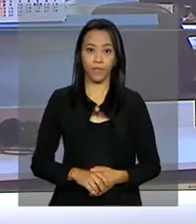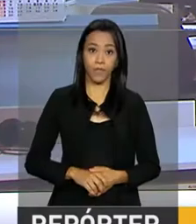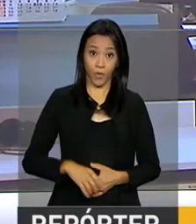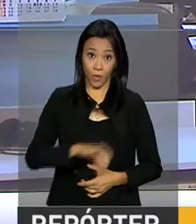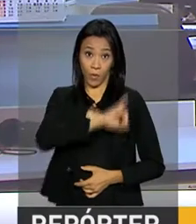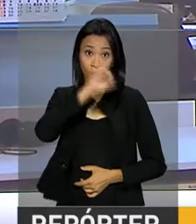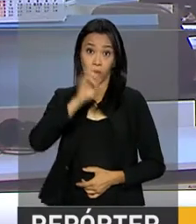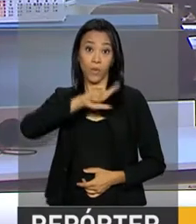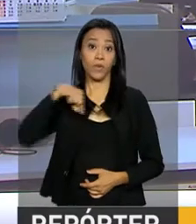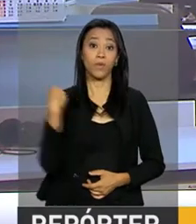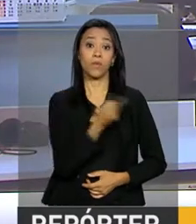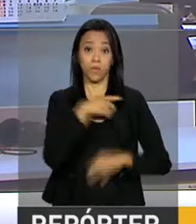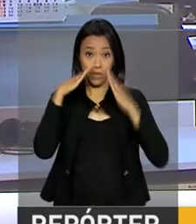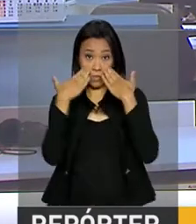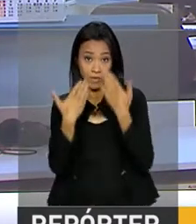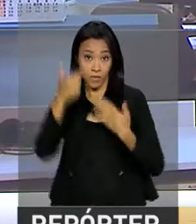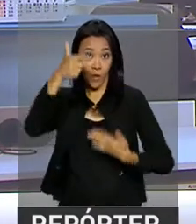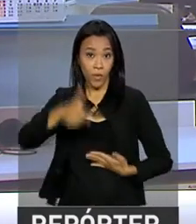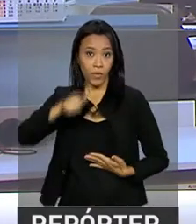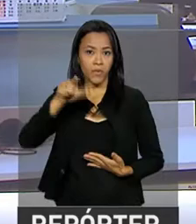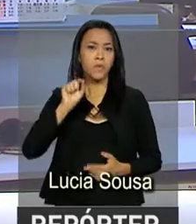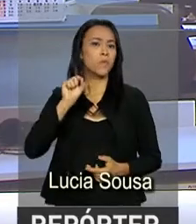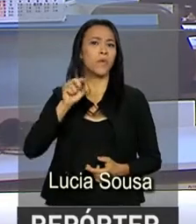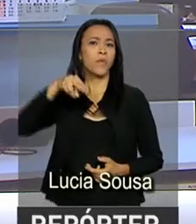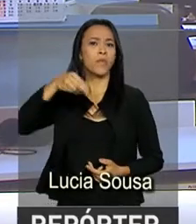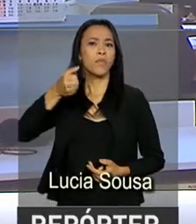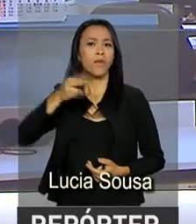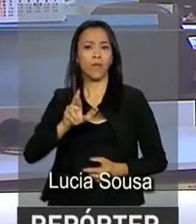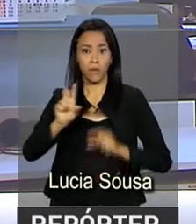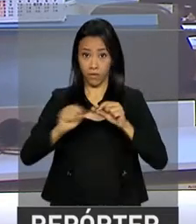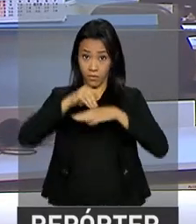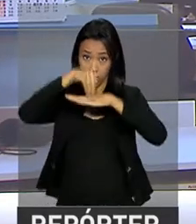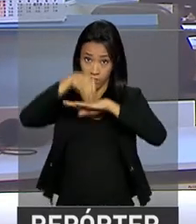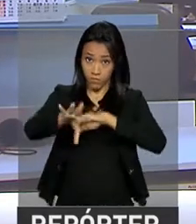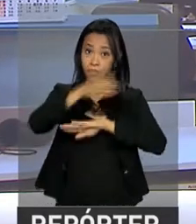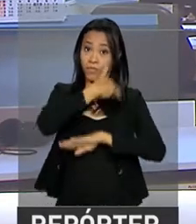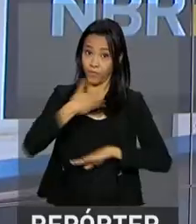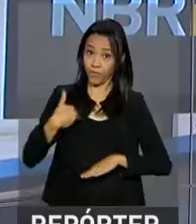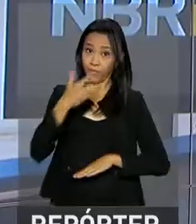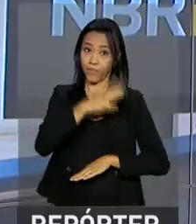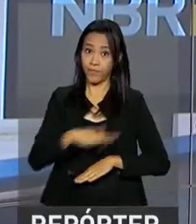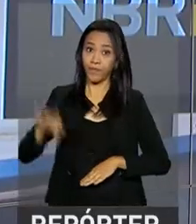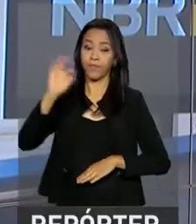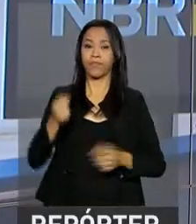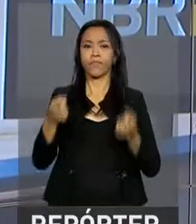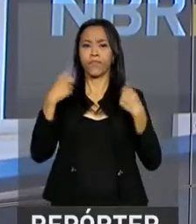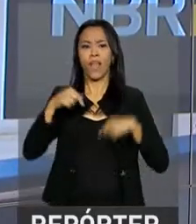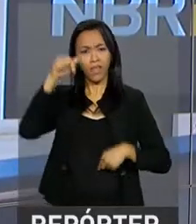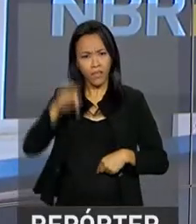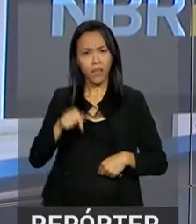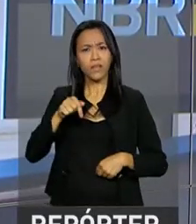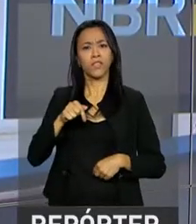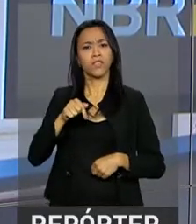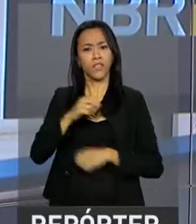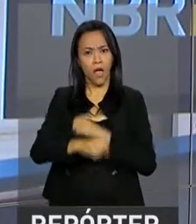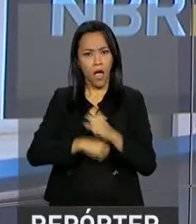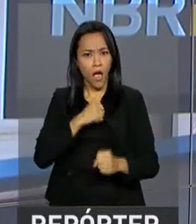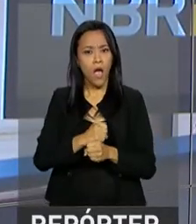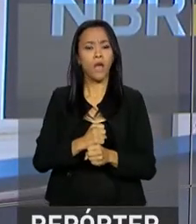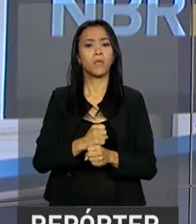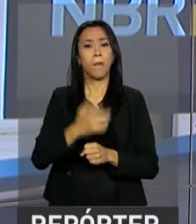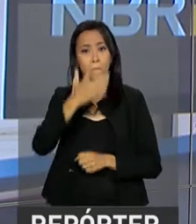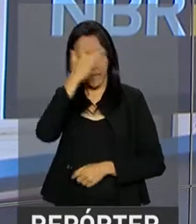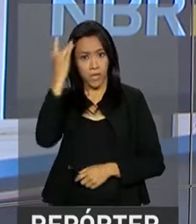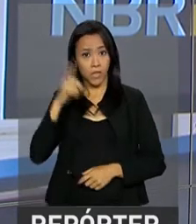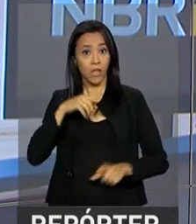Olá, estamos de volta com mais uma edição do Repórter NBR e as notícias do governo federal. A partir deste ano, dependentes com 12